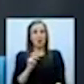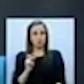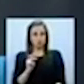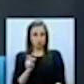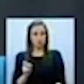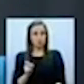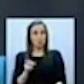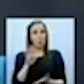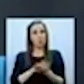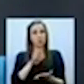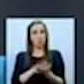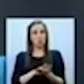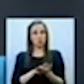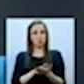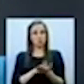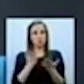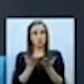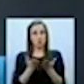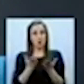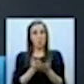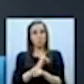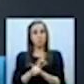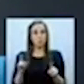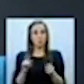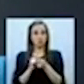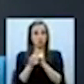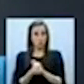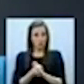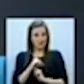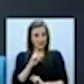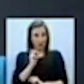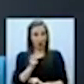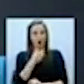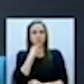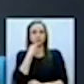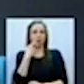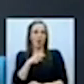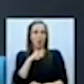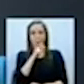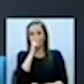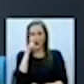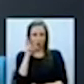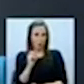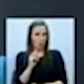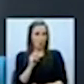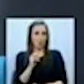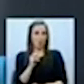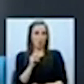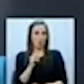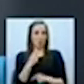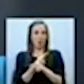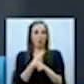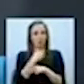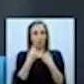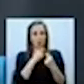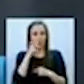editores escolares estão proibidos de lhe tocar durante esses 6 anos. Só mesmo se encontrarmos uma gralha, um erro, um acento fora do sítio, assim